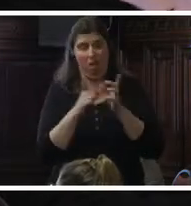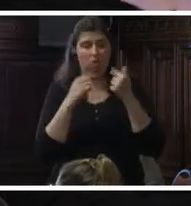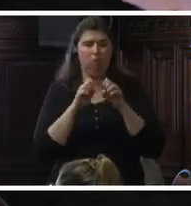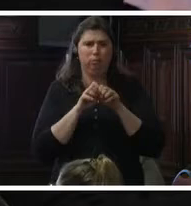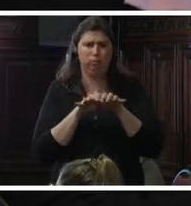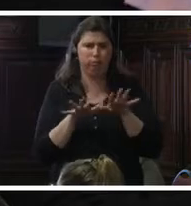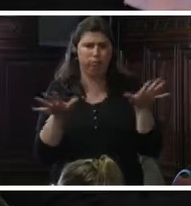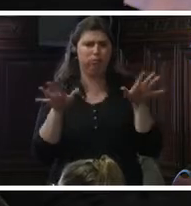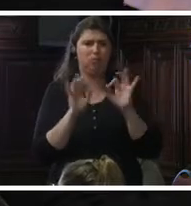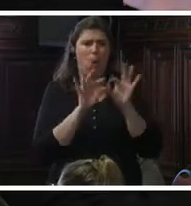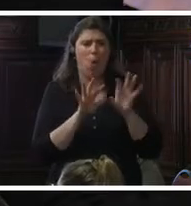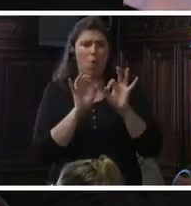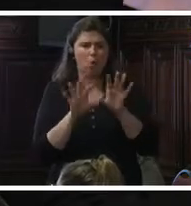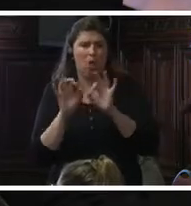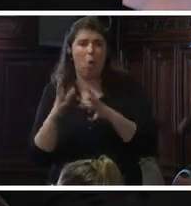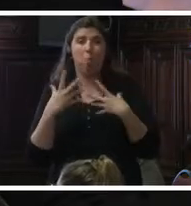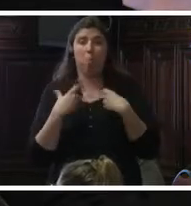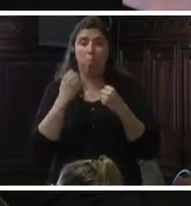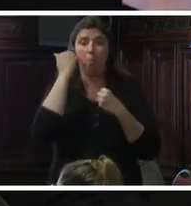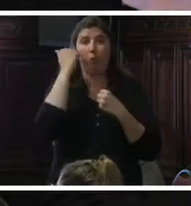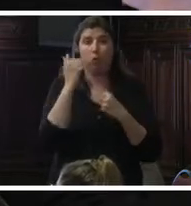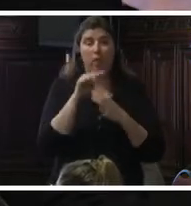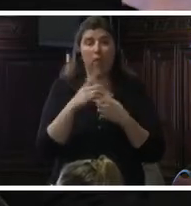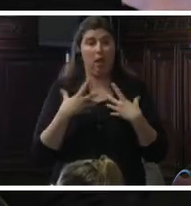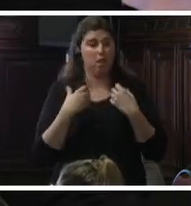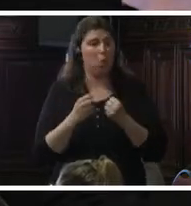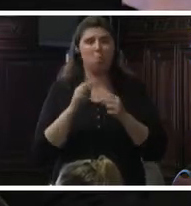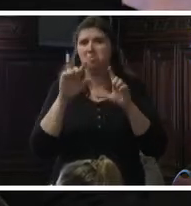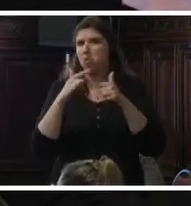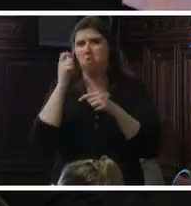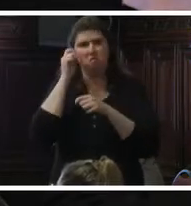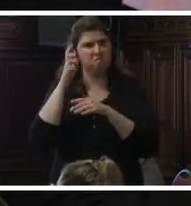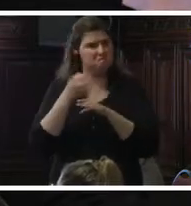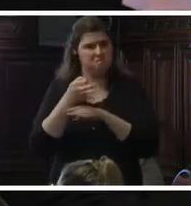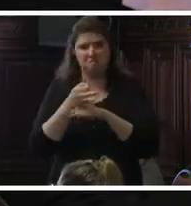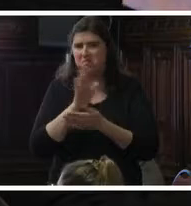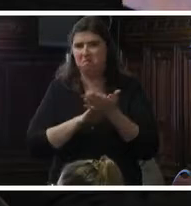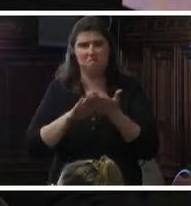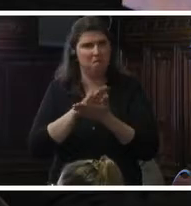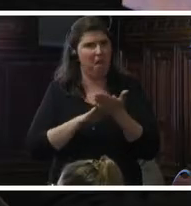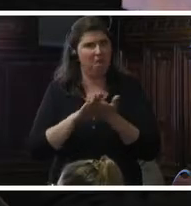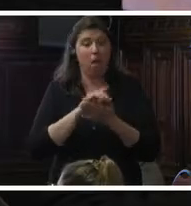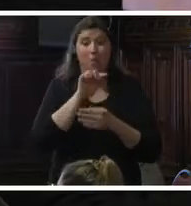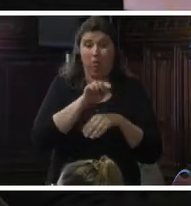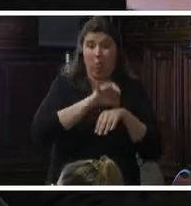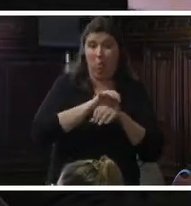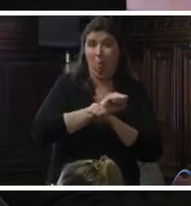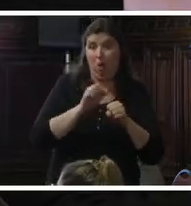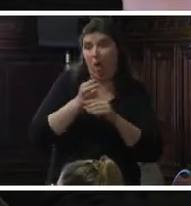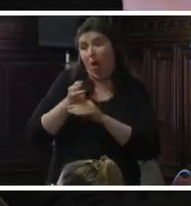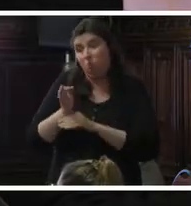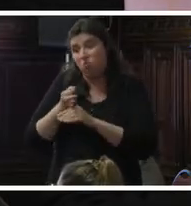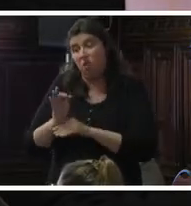regiões mais afetadas não receberam capacitação para o aconselhamento de mulheres durante o período pré-natal sobre os riscos para a gravidez e